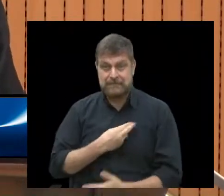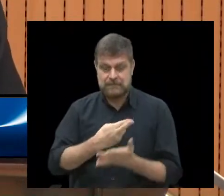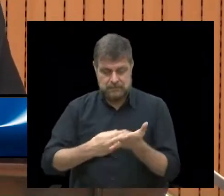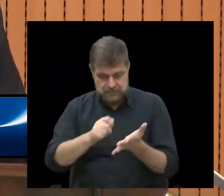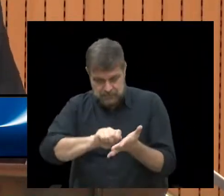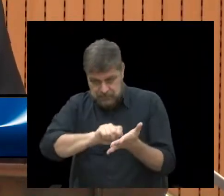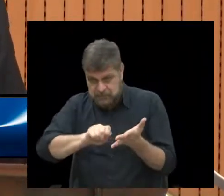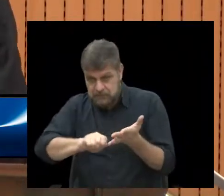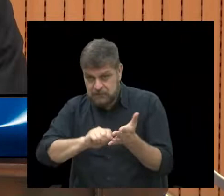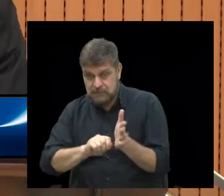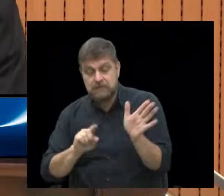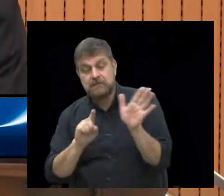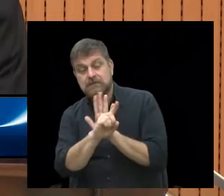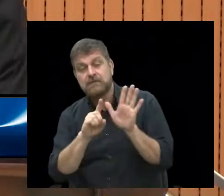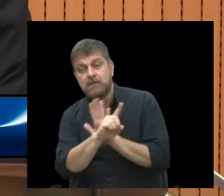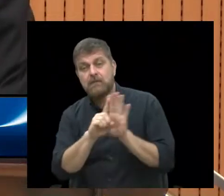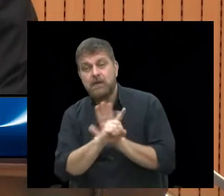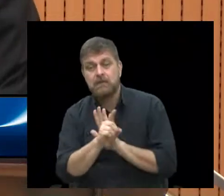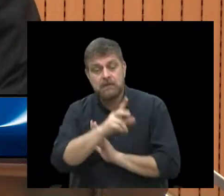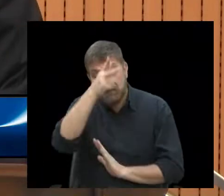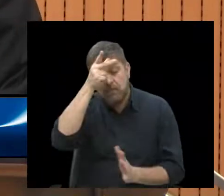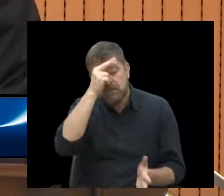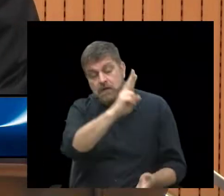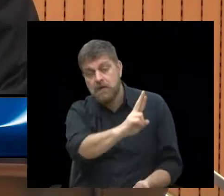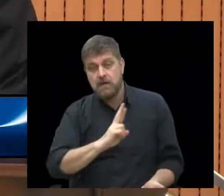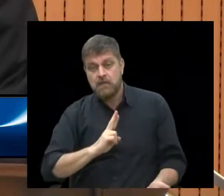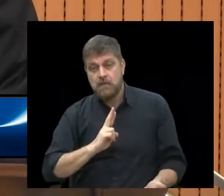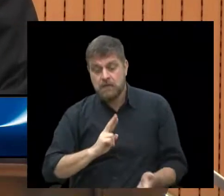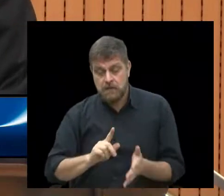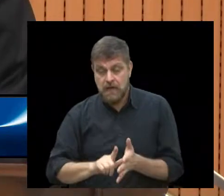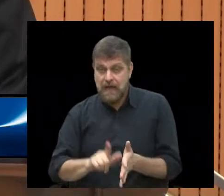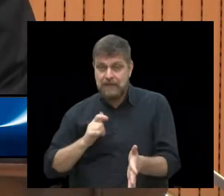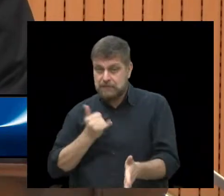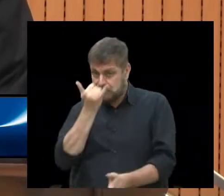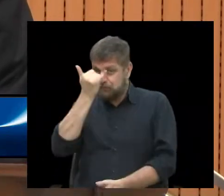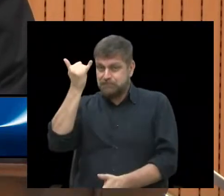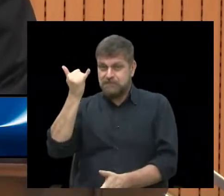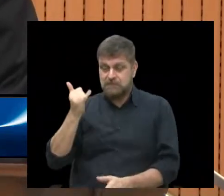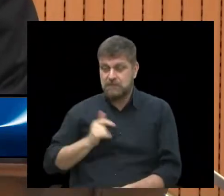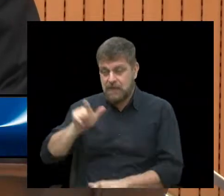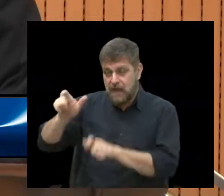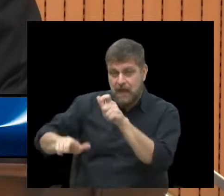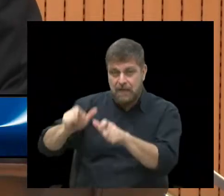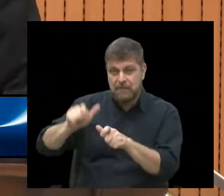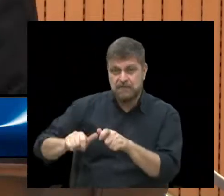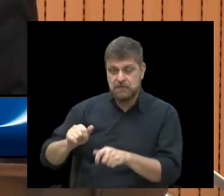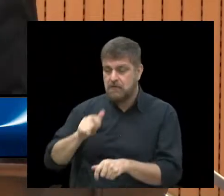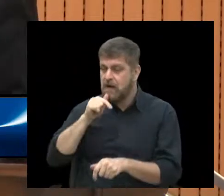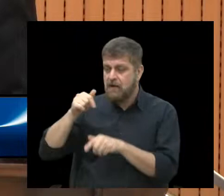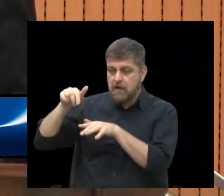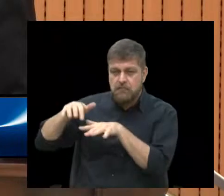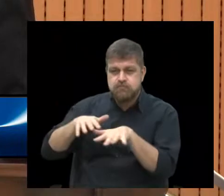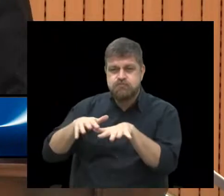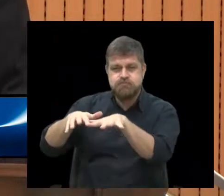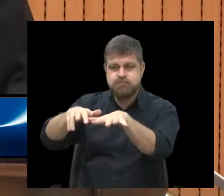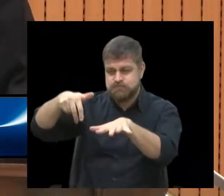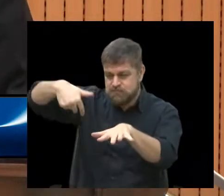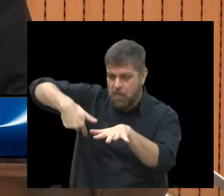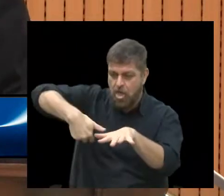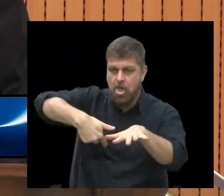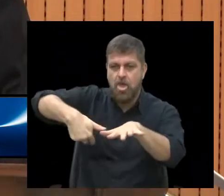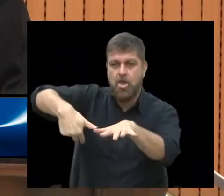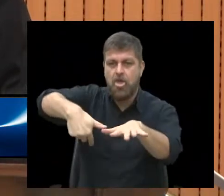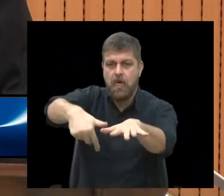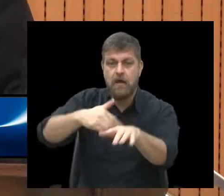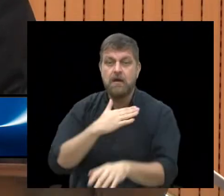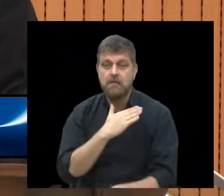de informação, estou fazendo indicação, antes que aconteça alguma tragédia, que alguma pessoa seja arrastada pela enxurrada ali. Quero apelar